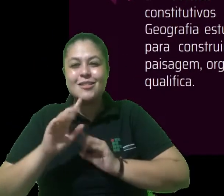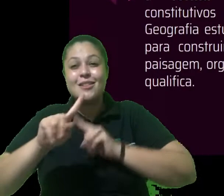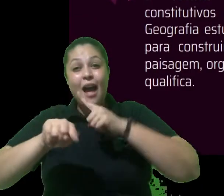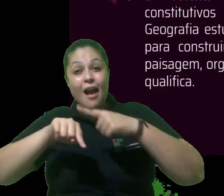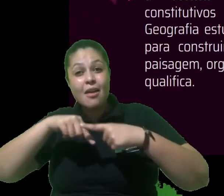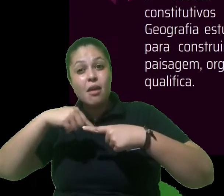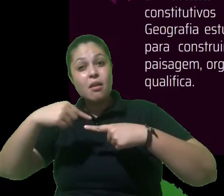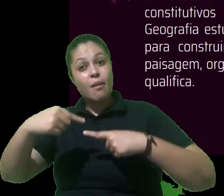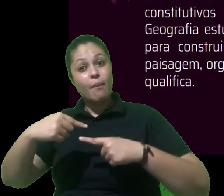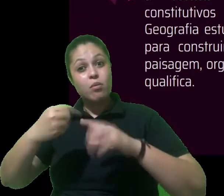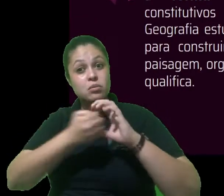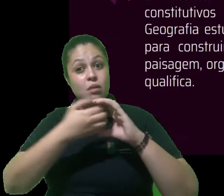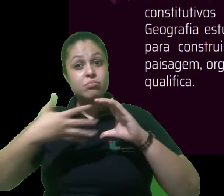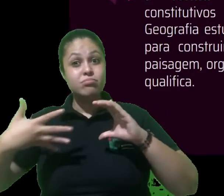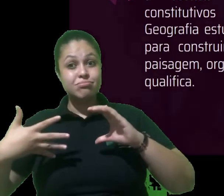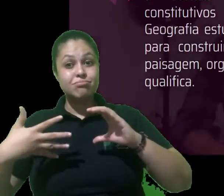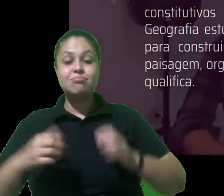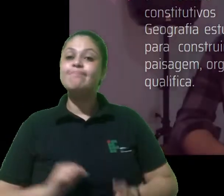e a seguir a qualifica.